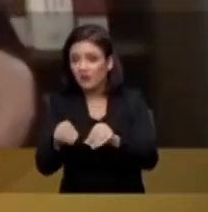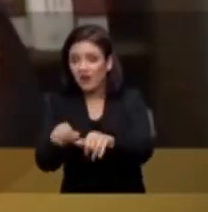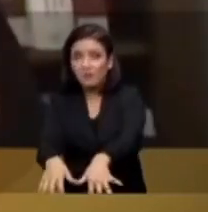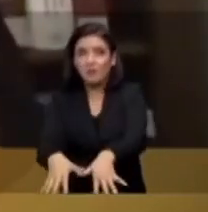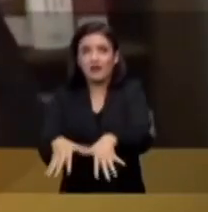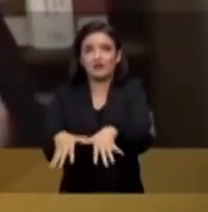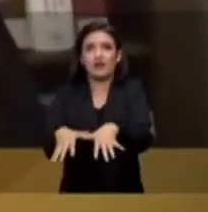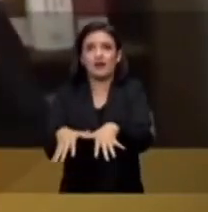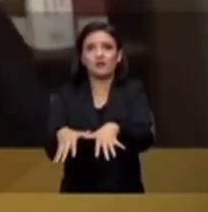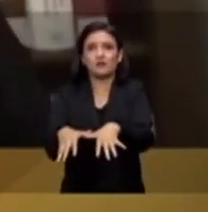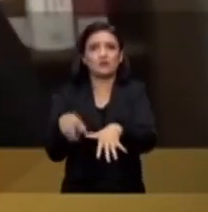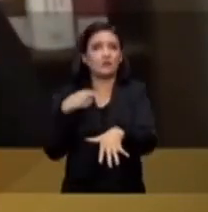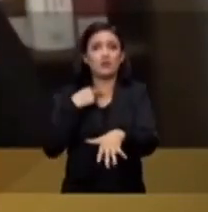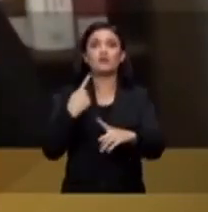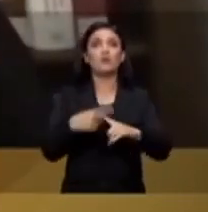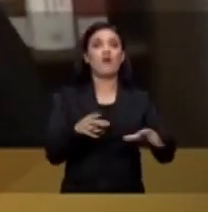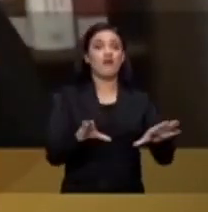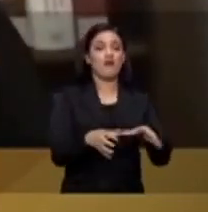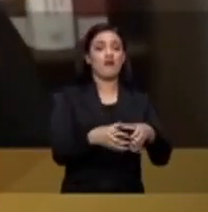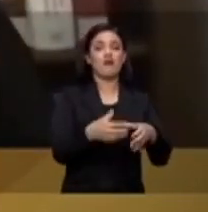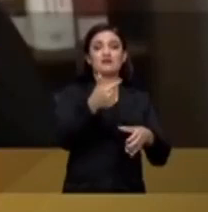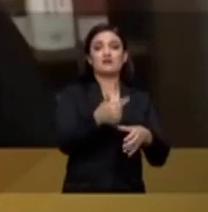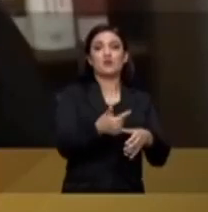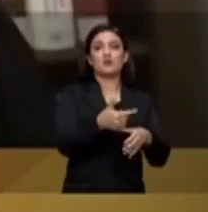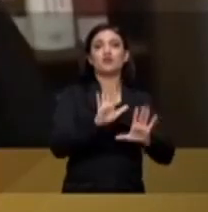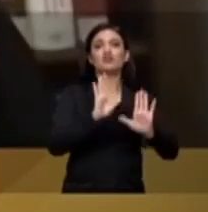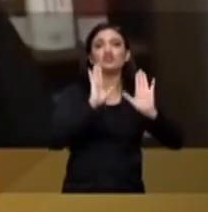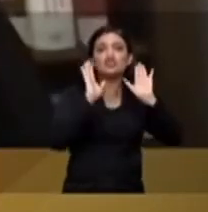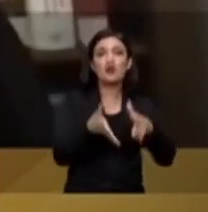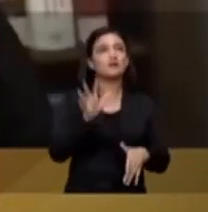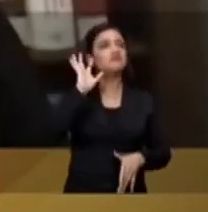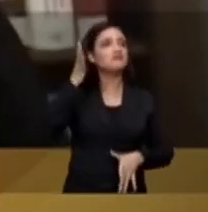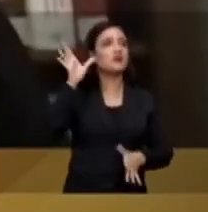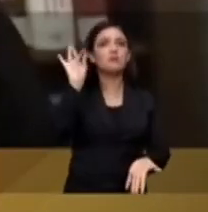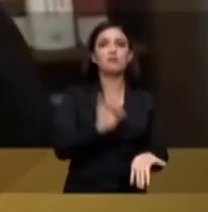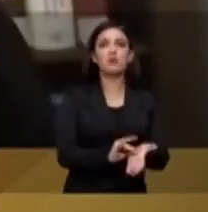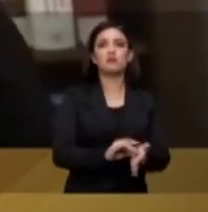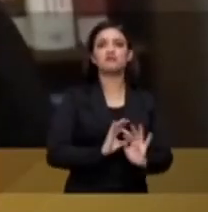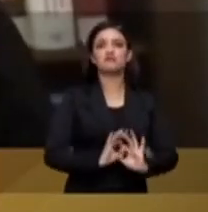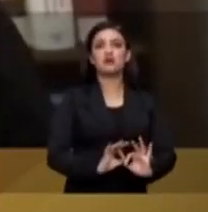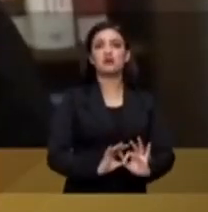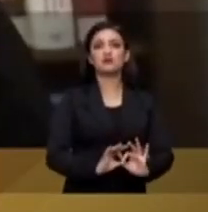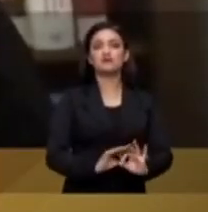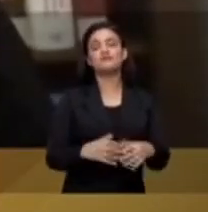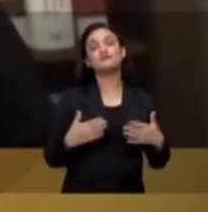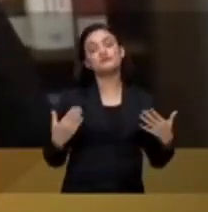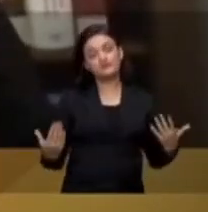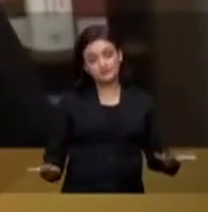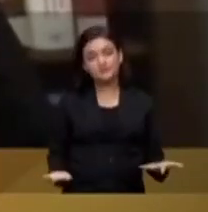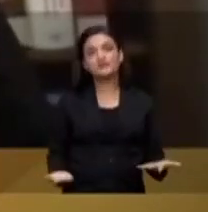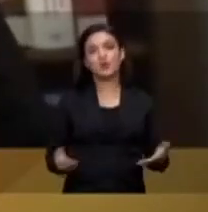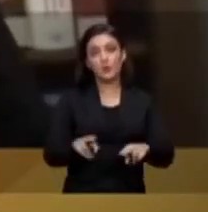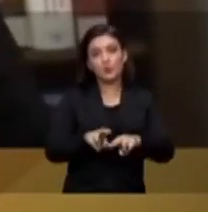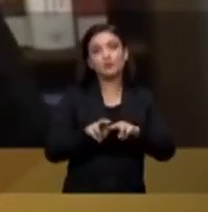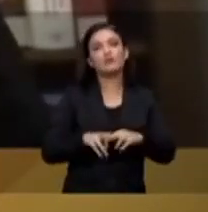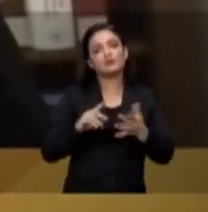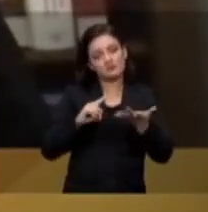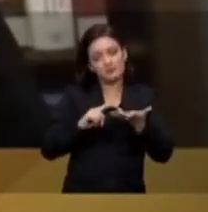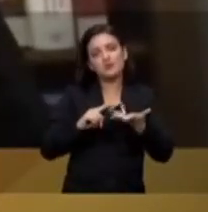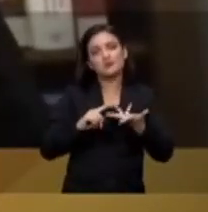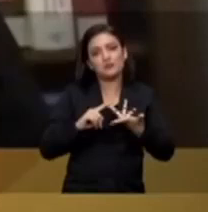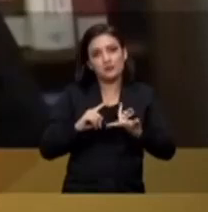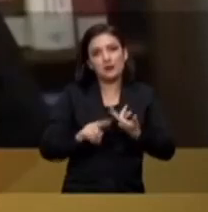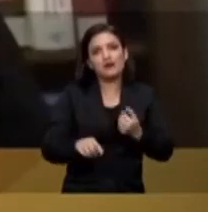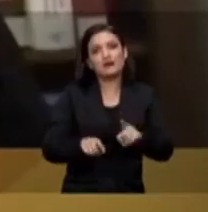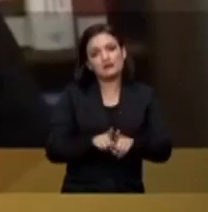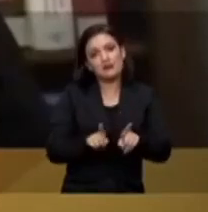já a competência da segunda turma havia se firmado. Então, são essas questões, dentre outras, e quem